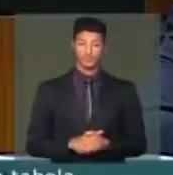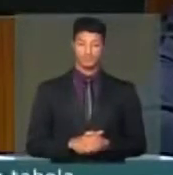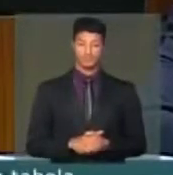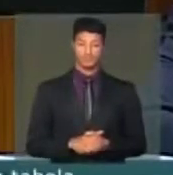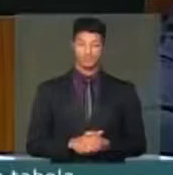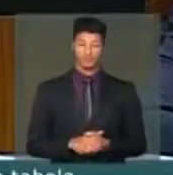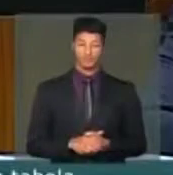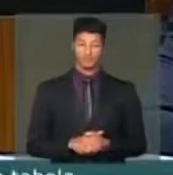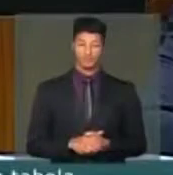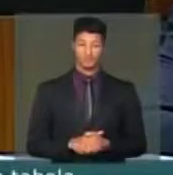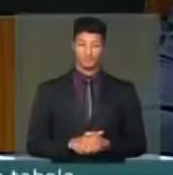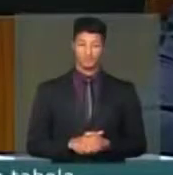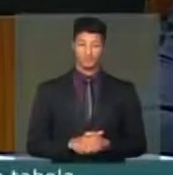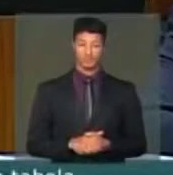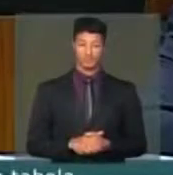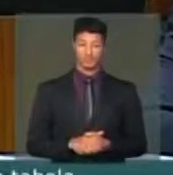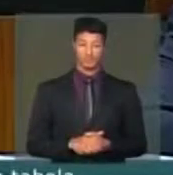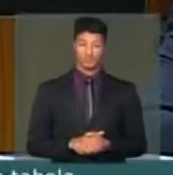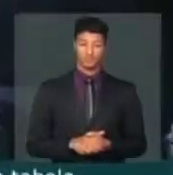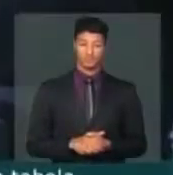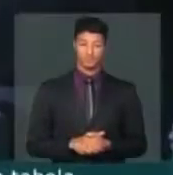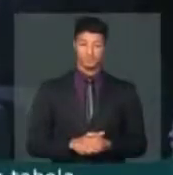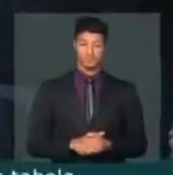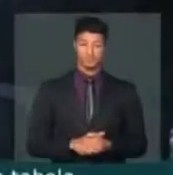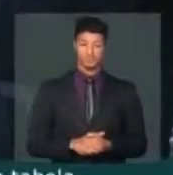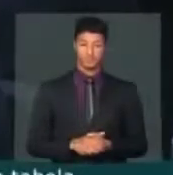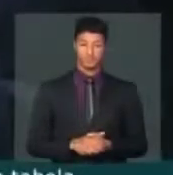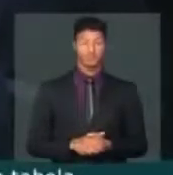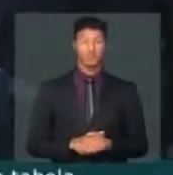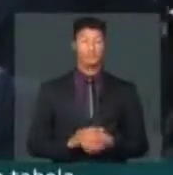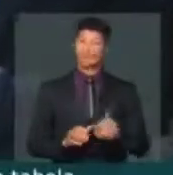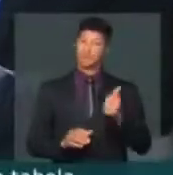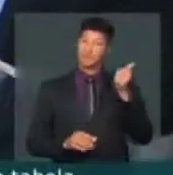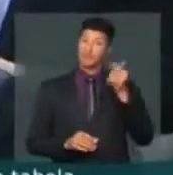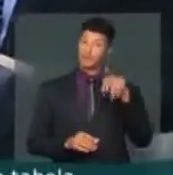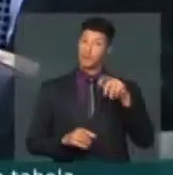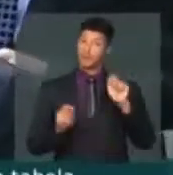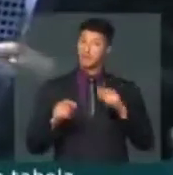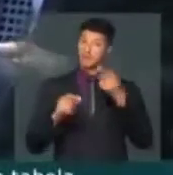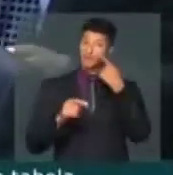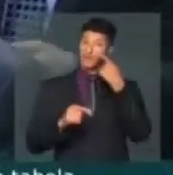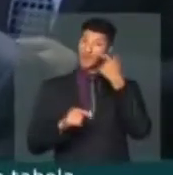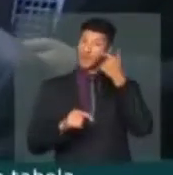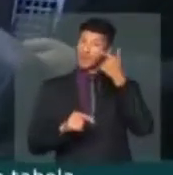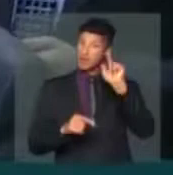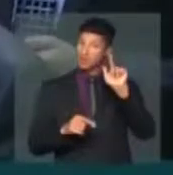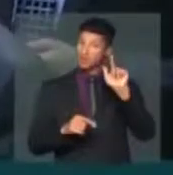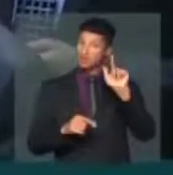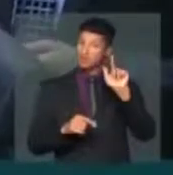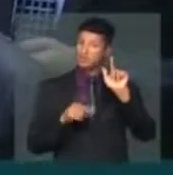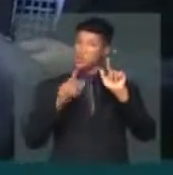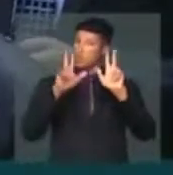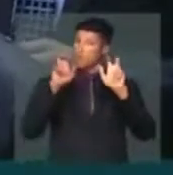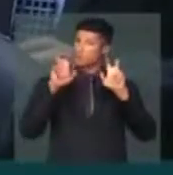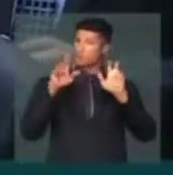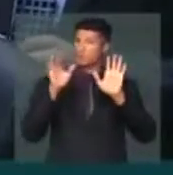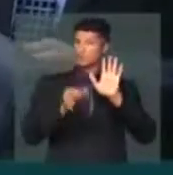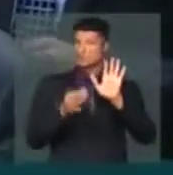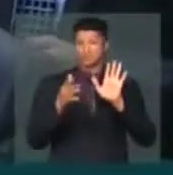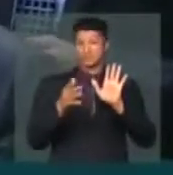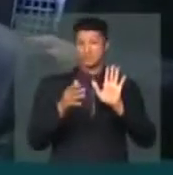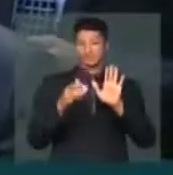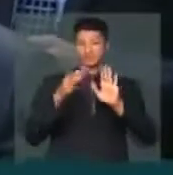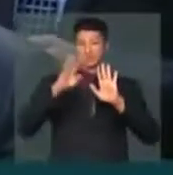Senhor presidente, em primeiro lugar, é preciso ver que esse aqui é o outro jabuti, porque isso não é o tema